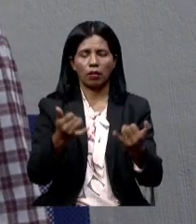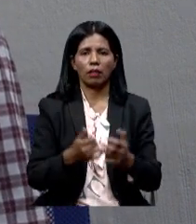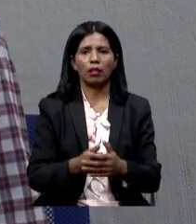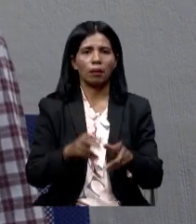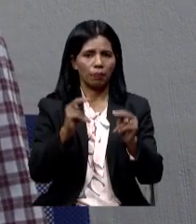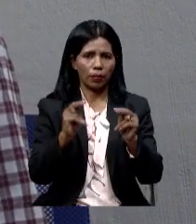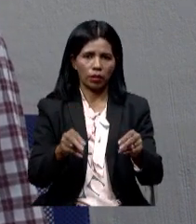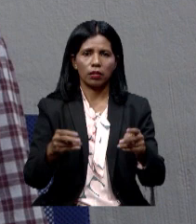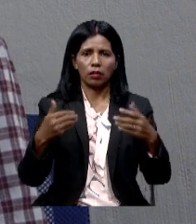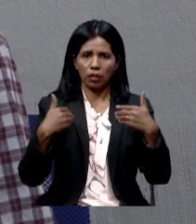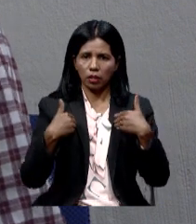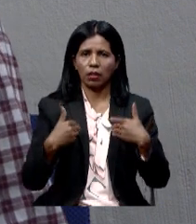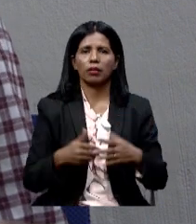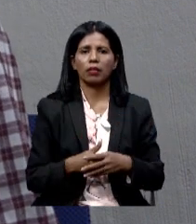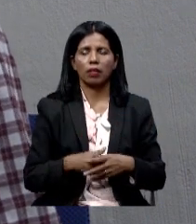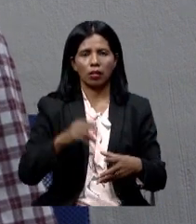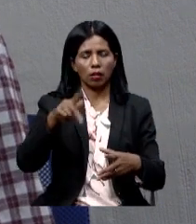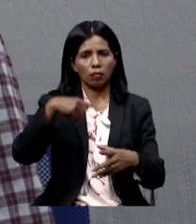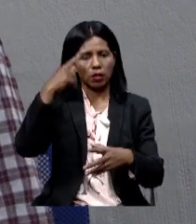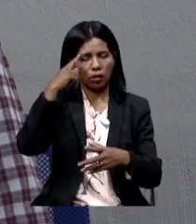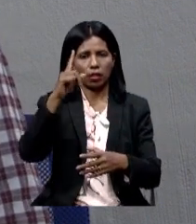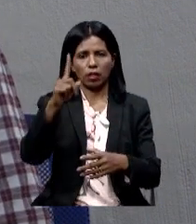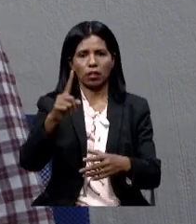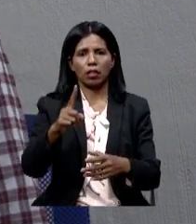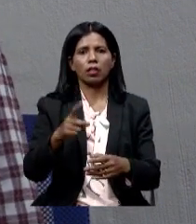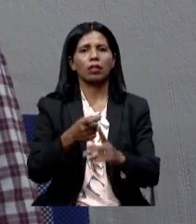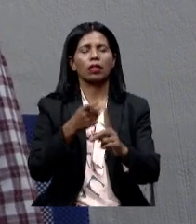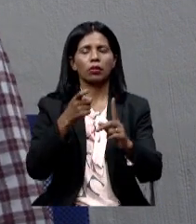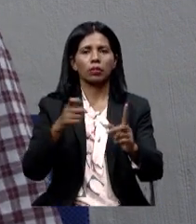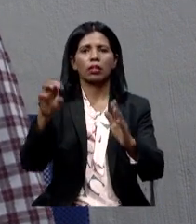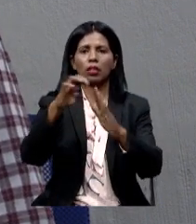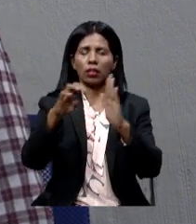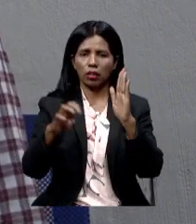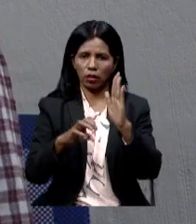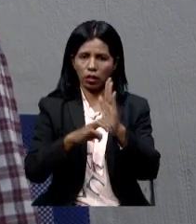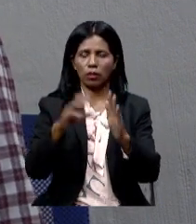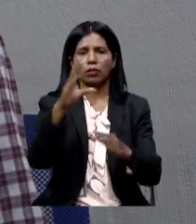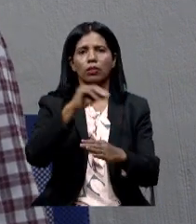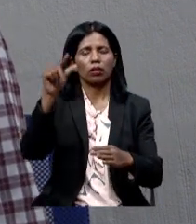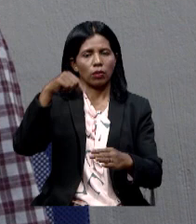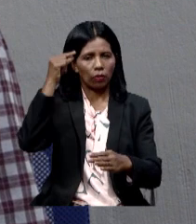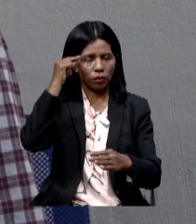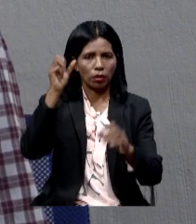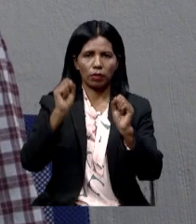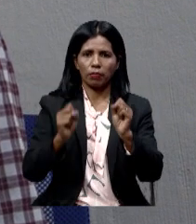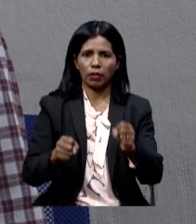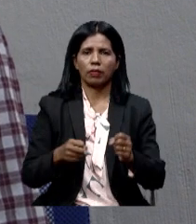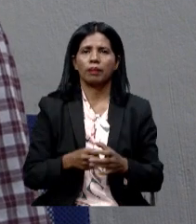precisa iha a politika ida usi estado ka governo para to bele